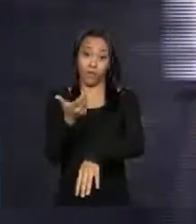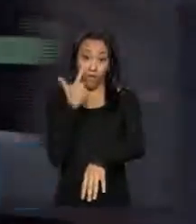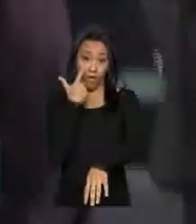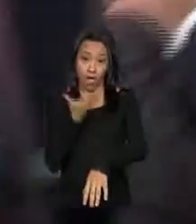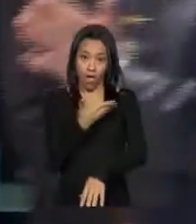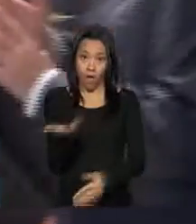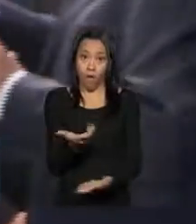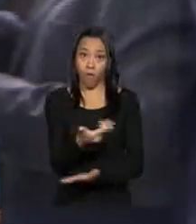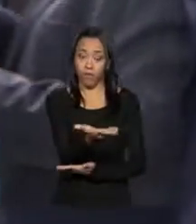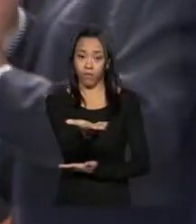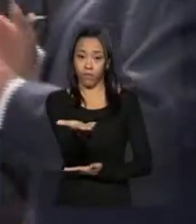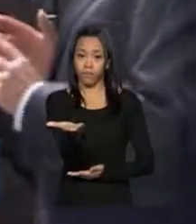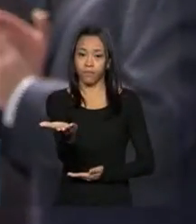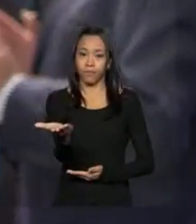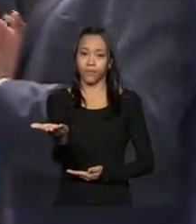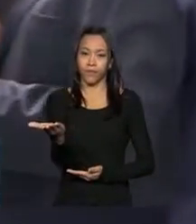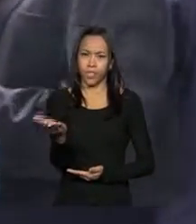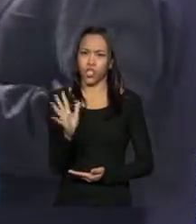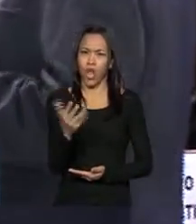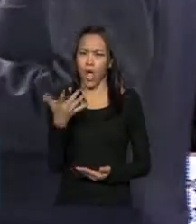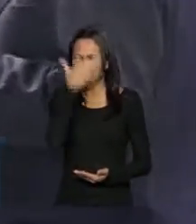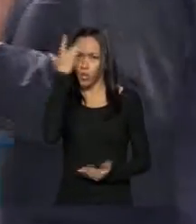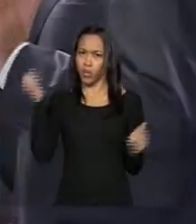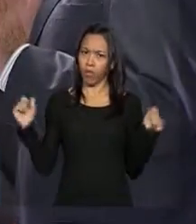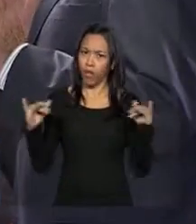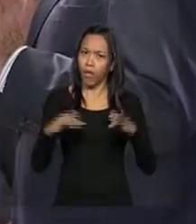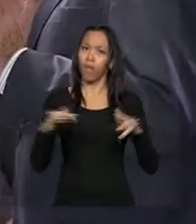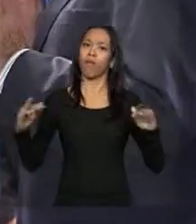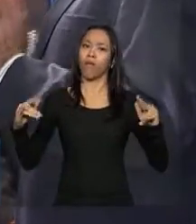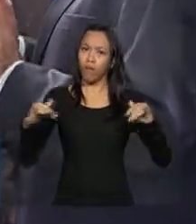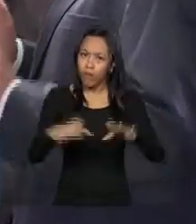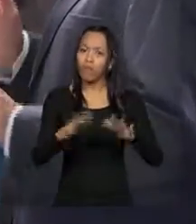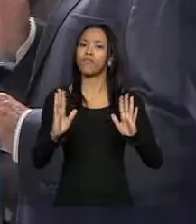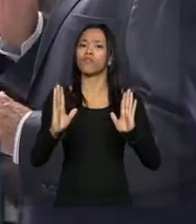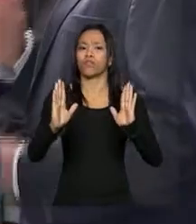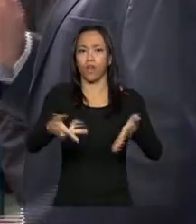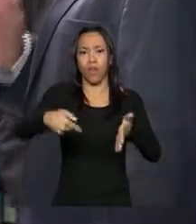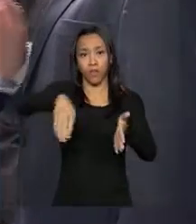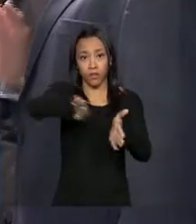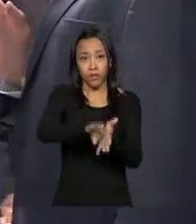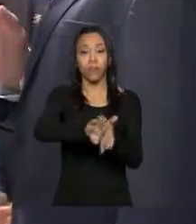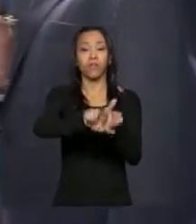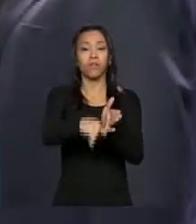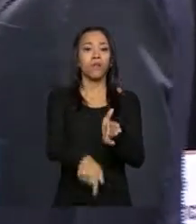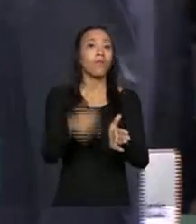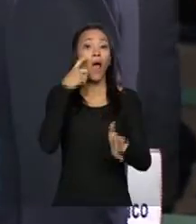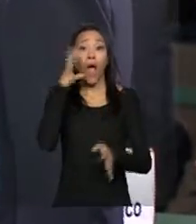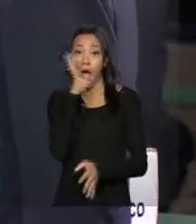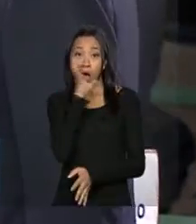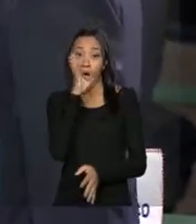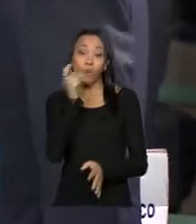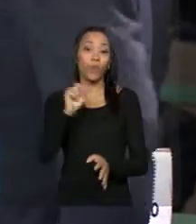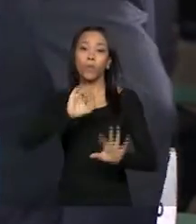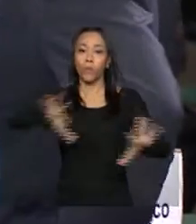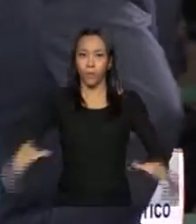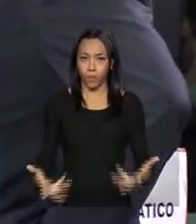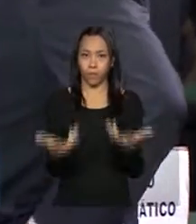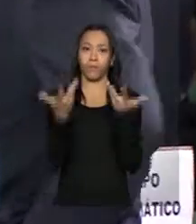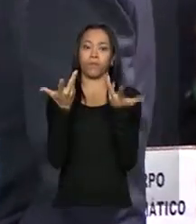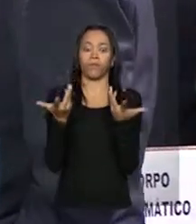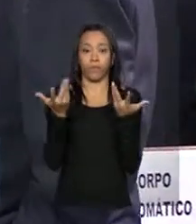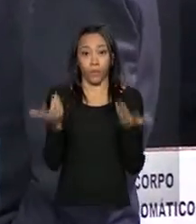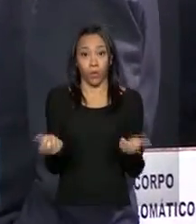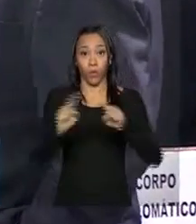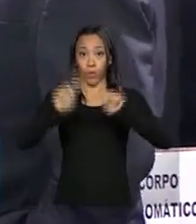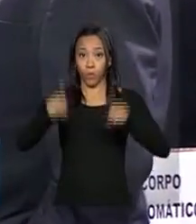ver nas imagens. O auditório já está praticamente lotado, muitas pessoas já chegaram para assistir à solenidade. O